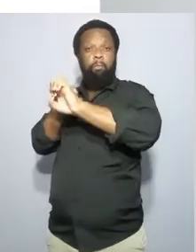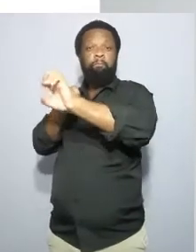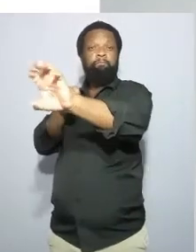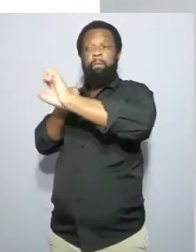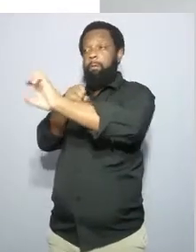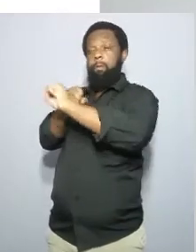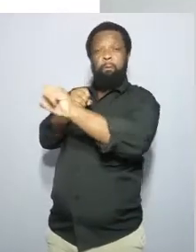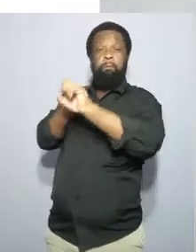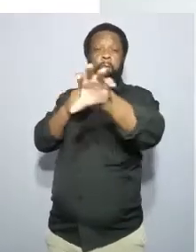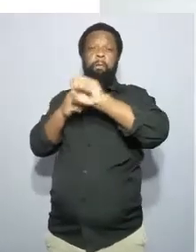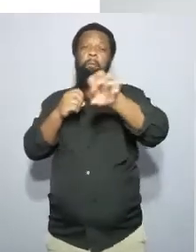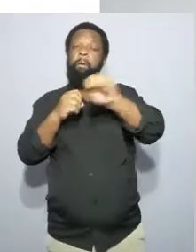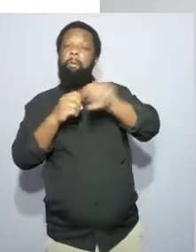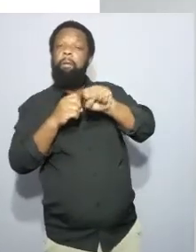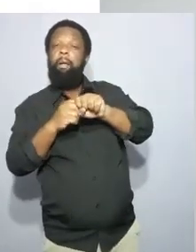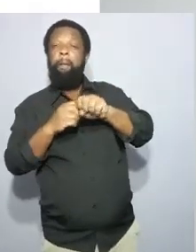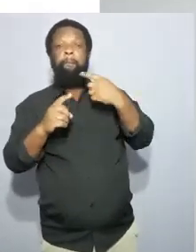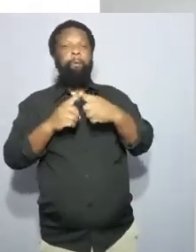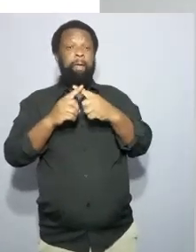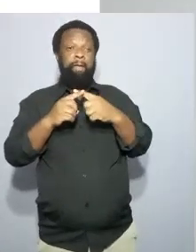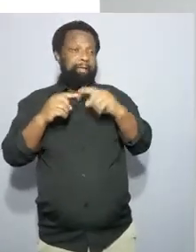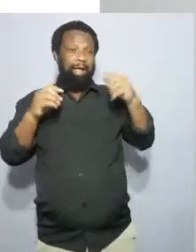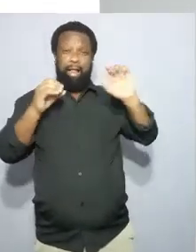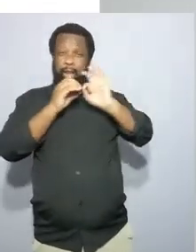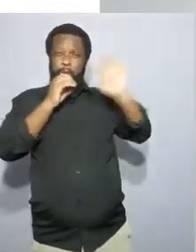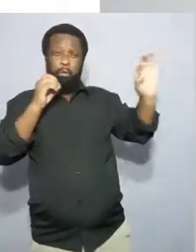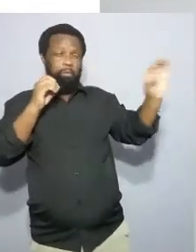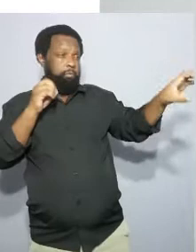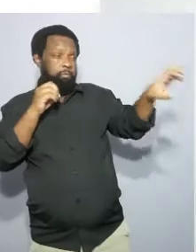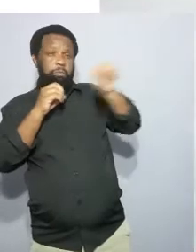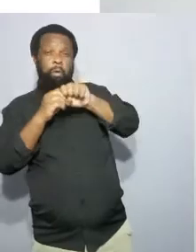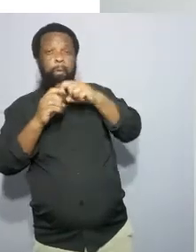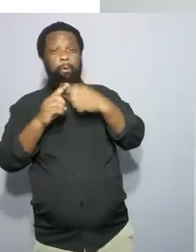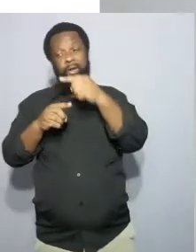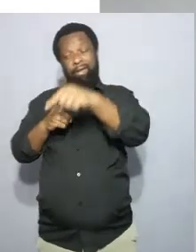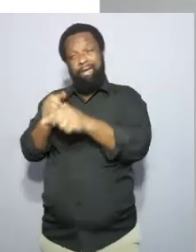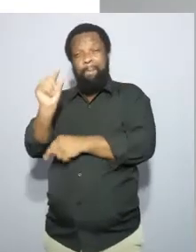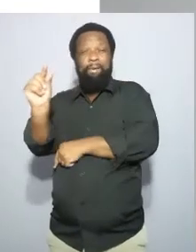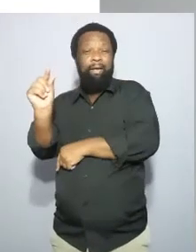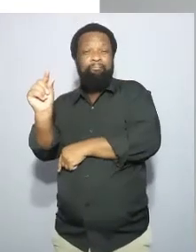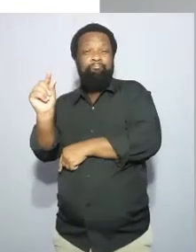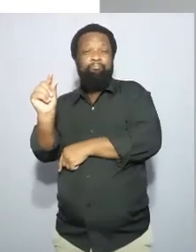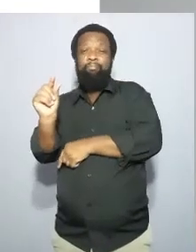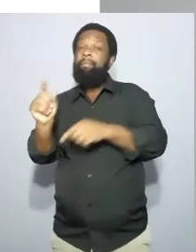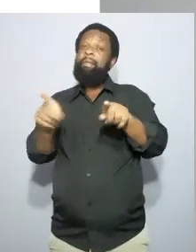elétrons da ligação para próximo dele, porque ele é pequeno. Então, mesma coisa, pessoal.